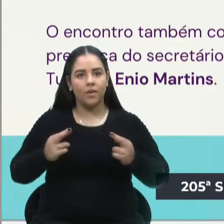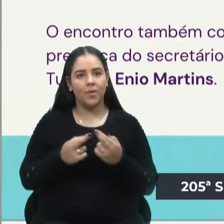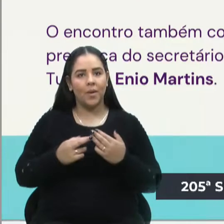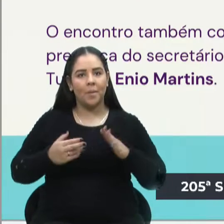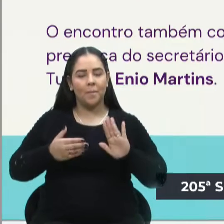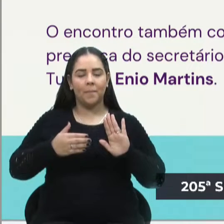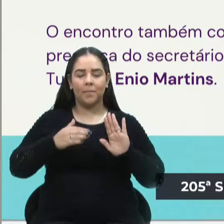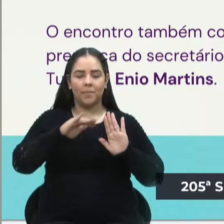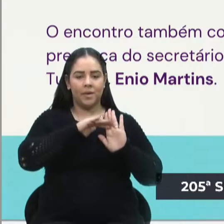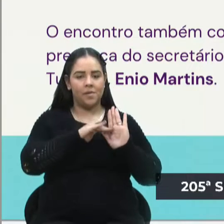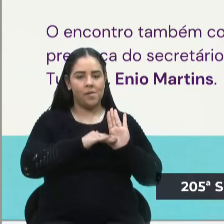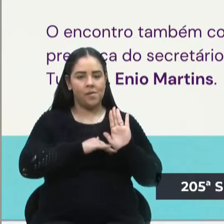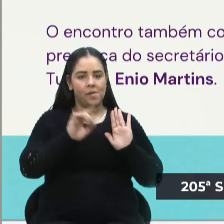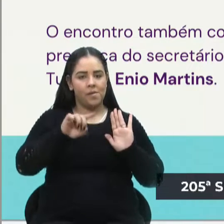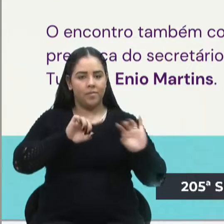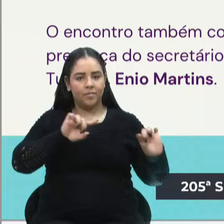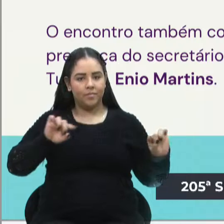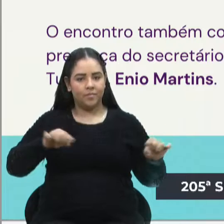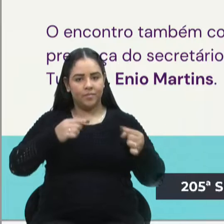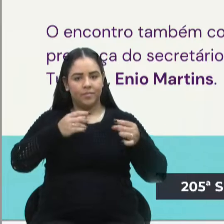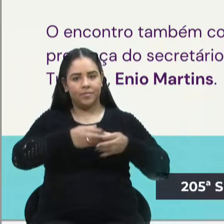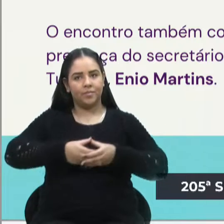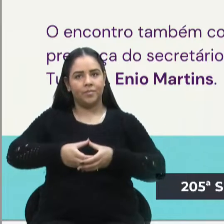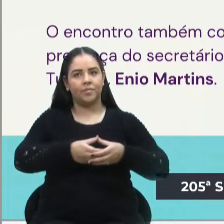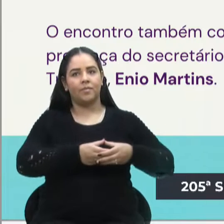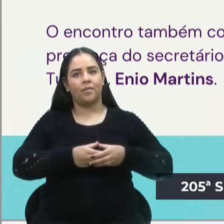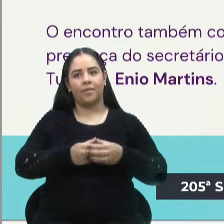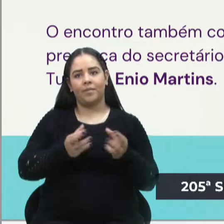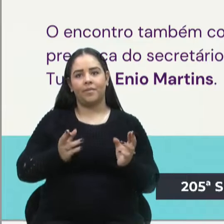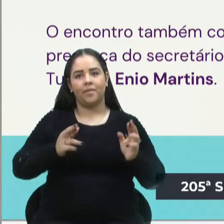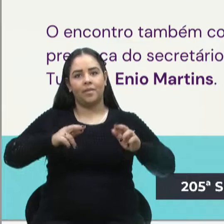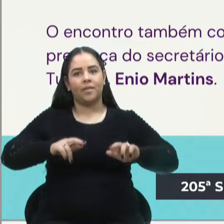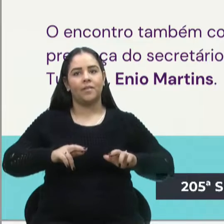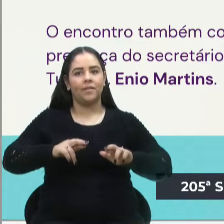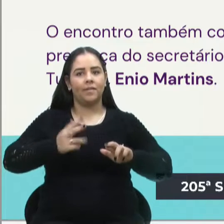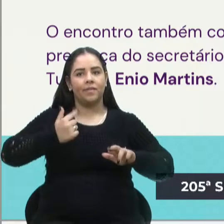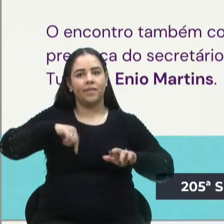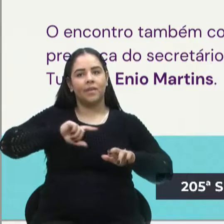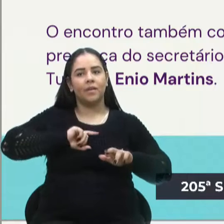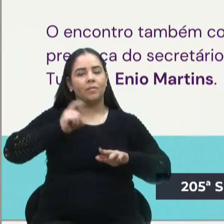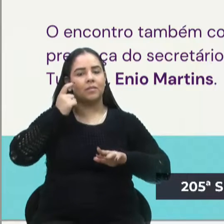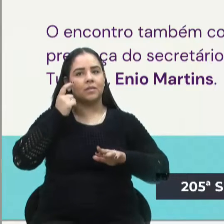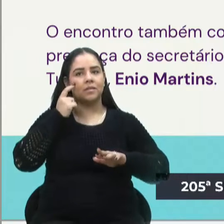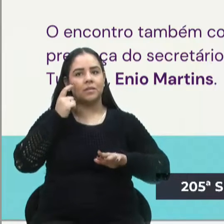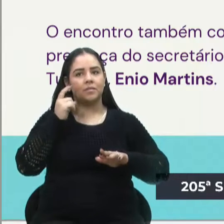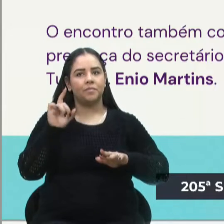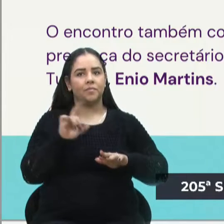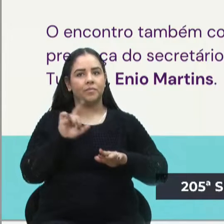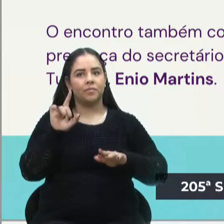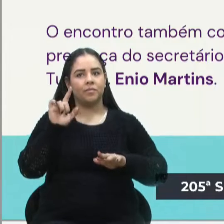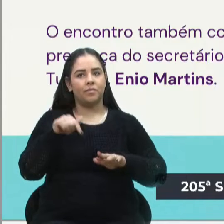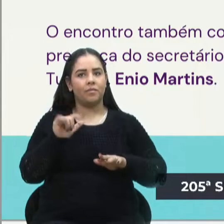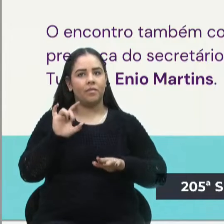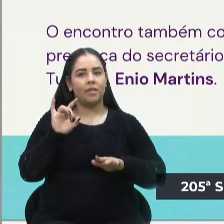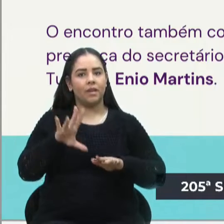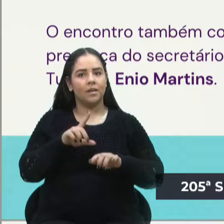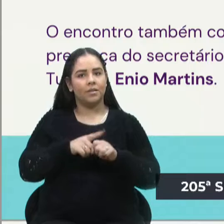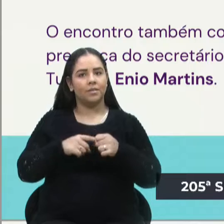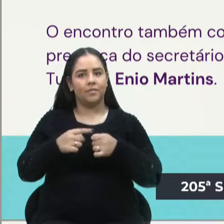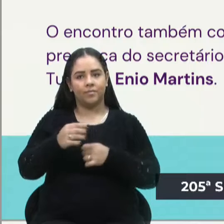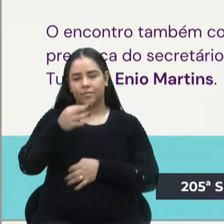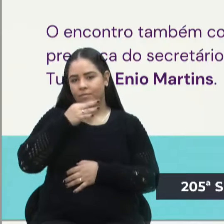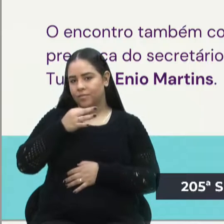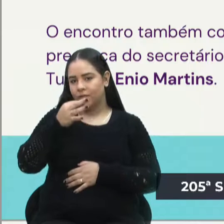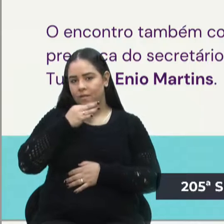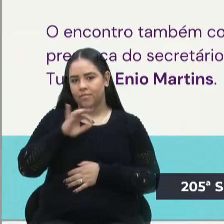os desafios do turismo regional, né? Pensarmos não apenas como a cidade de Caxias do Sul,